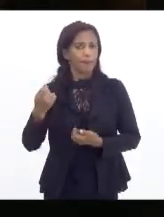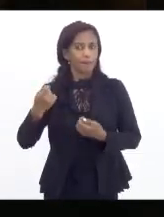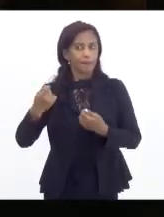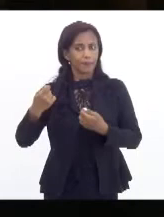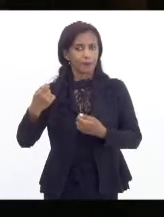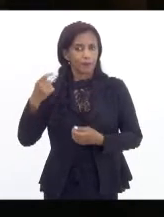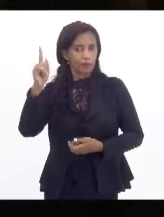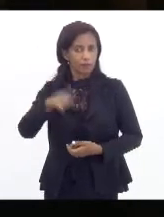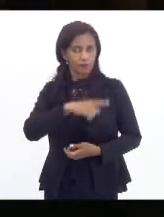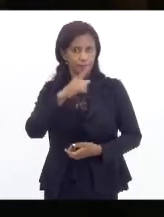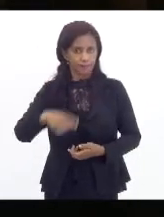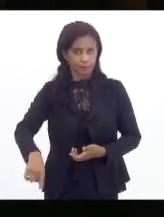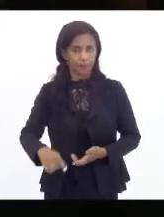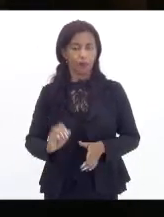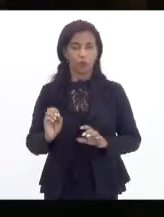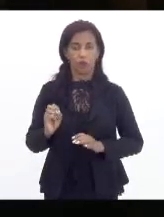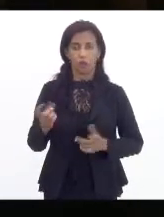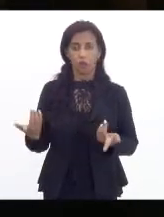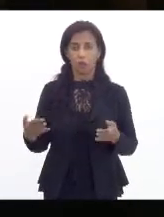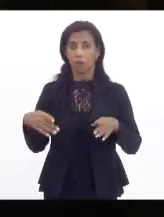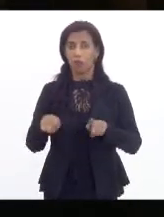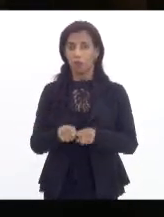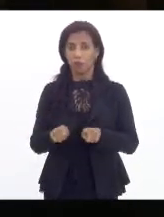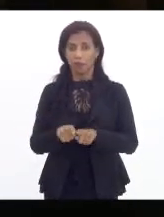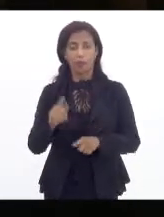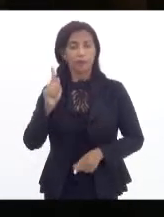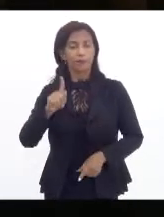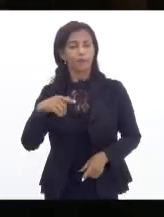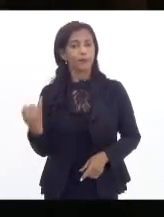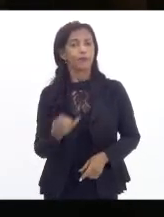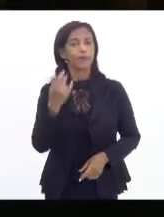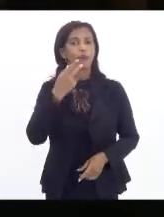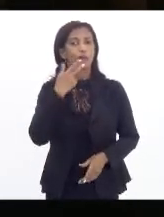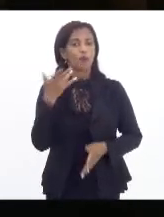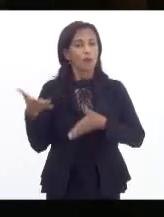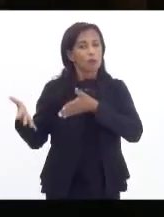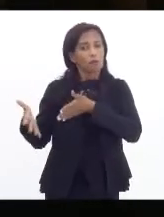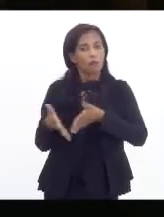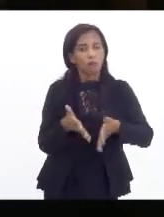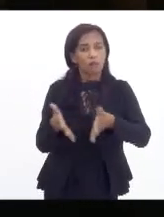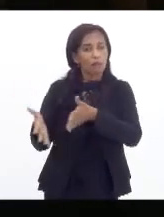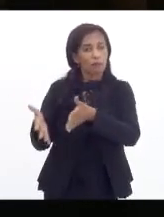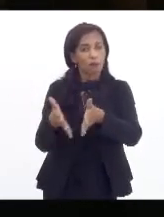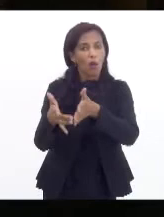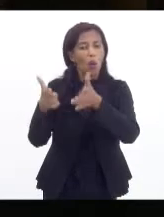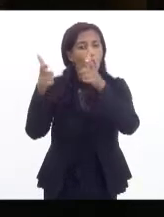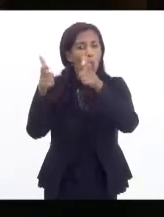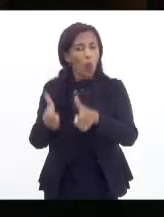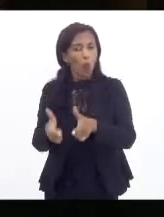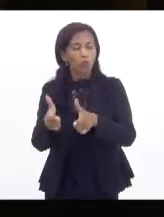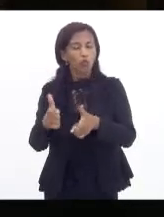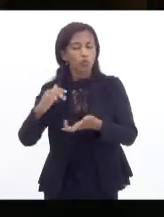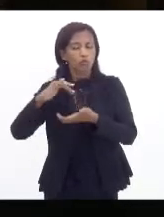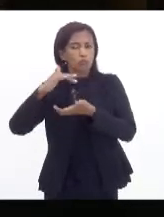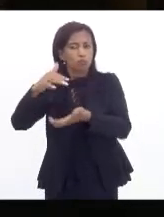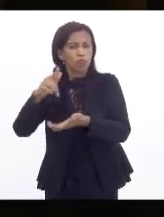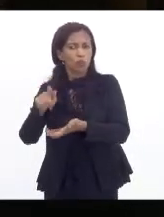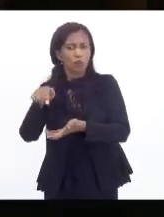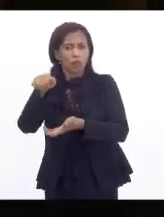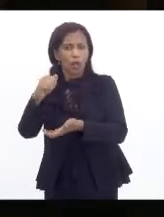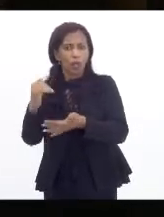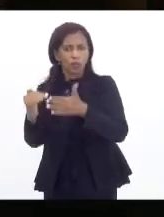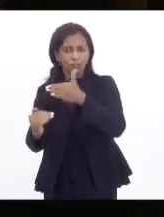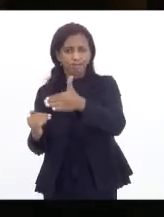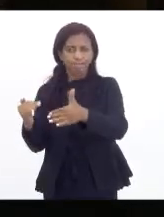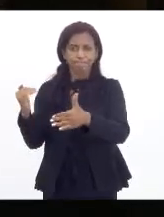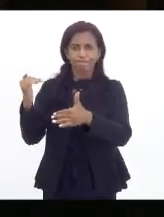explicitamente isentas. Ou seja, importante dizer que nesse caminho onde o botijão de gás aumentou